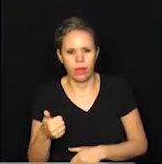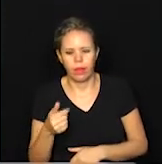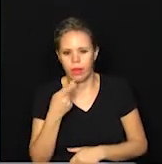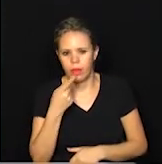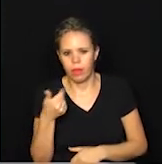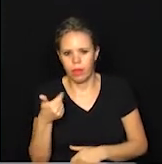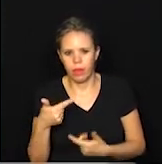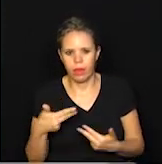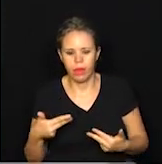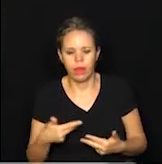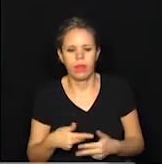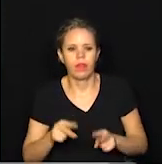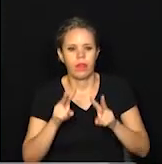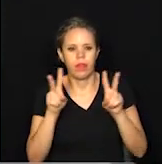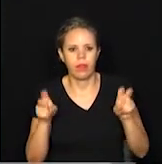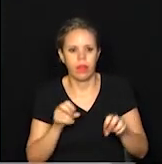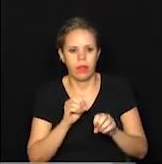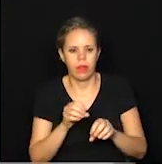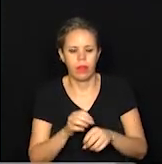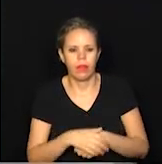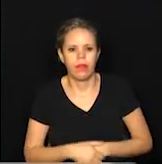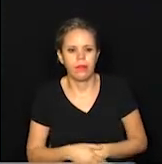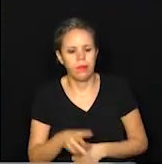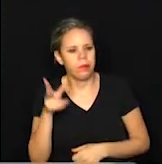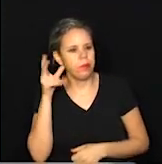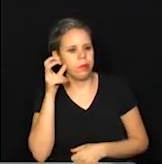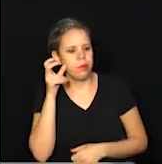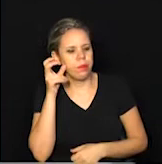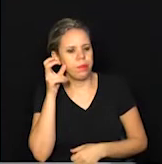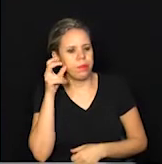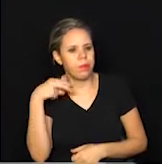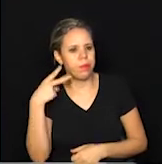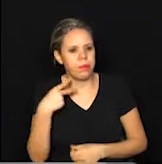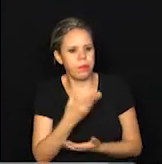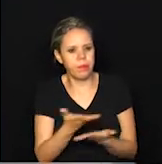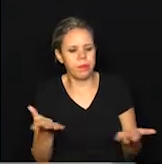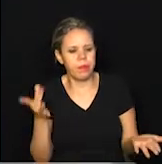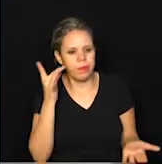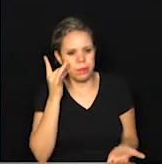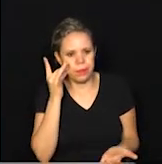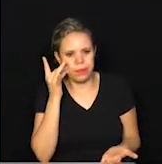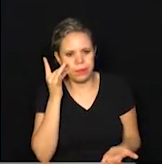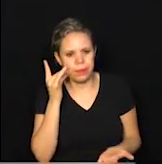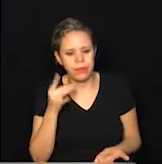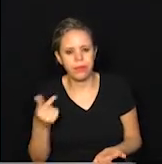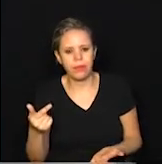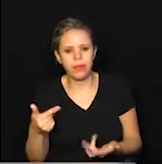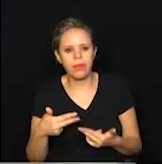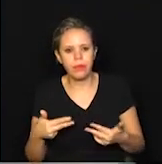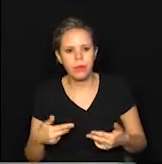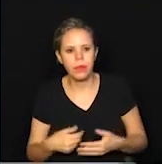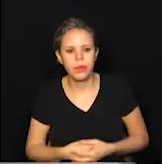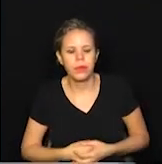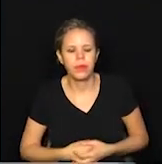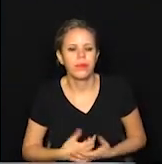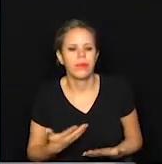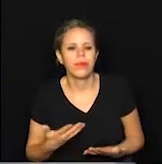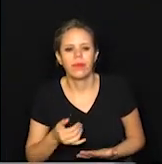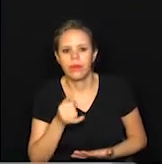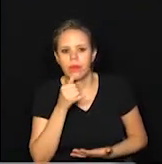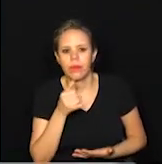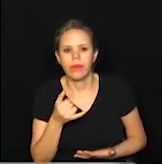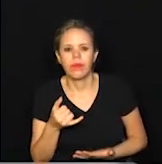segundo ponto, que diz respeito à educação, para ouvir as vereadoras aqui presentes. O segundo ponto, eu quero submeter à